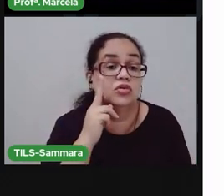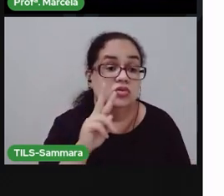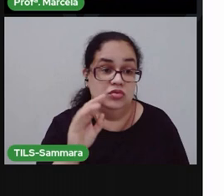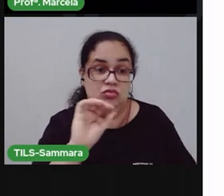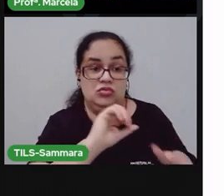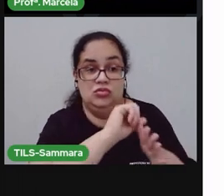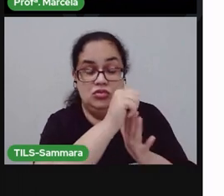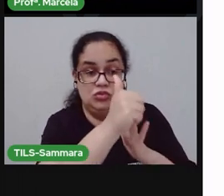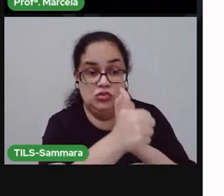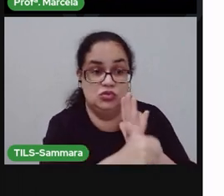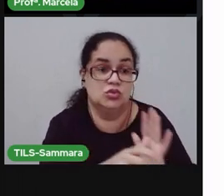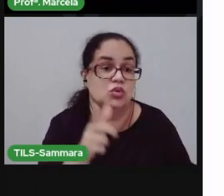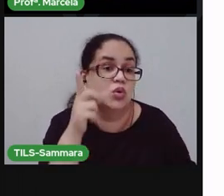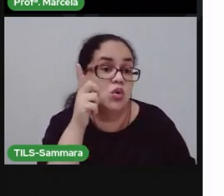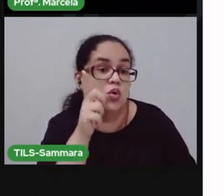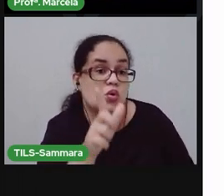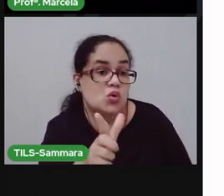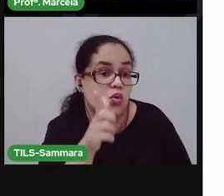gente consegue